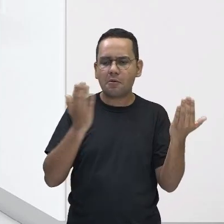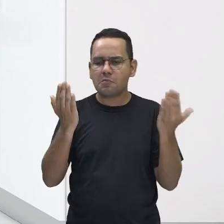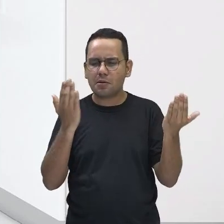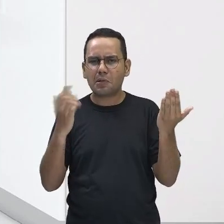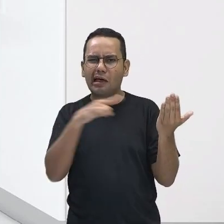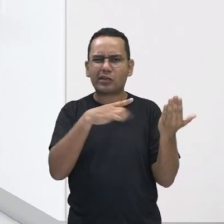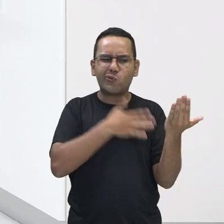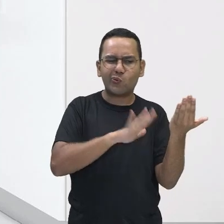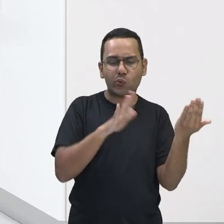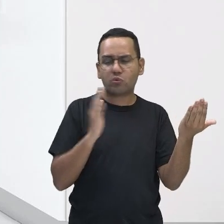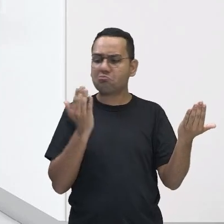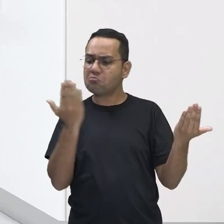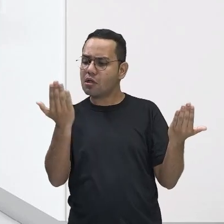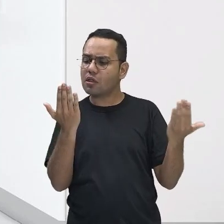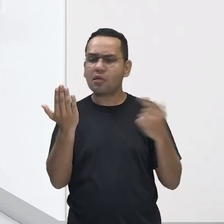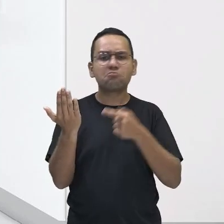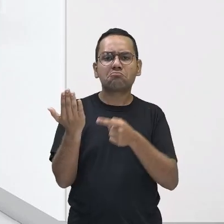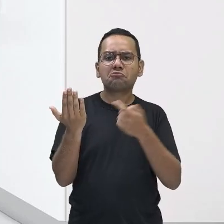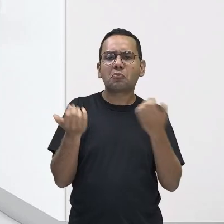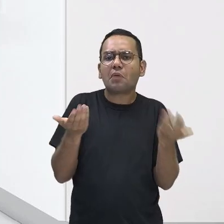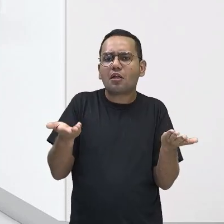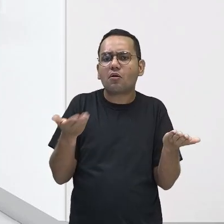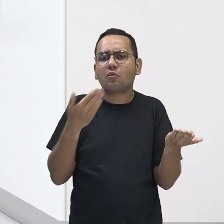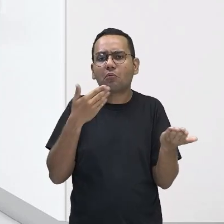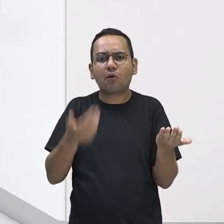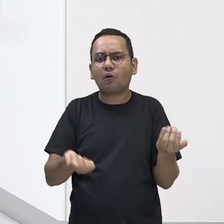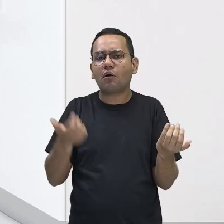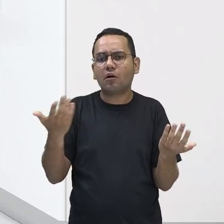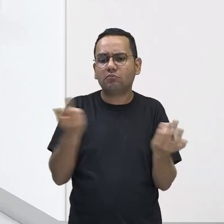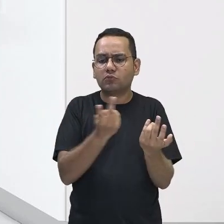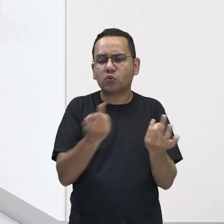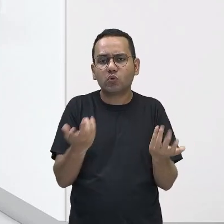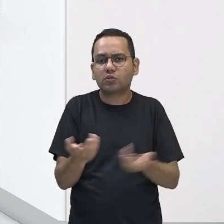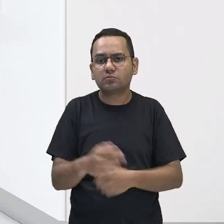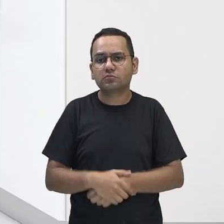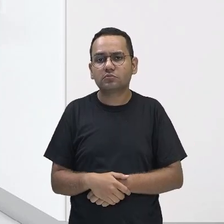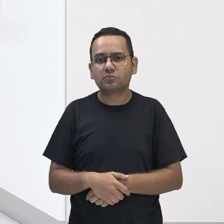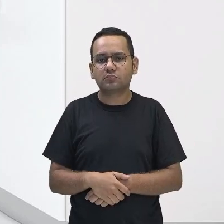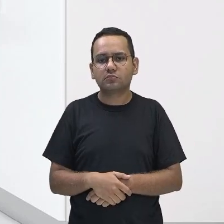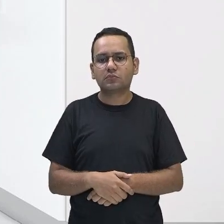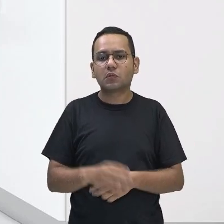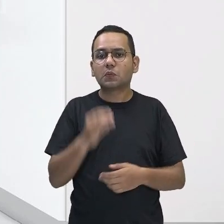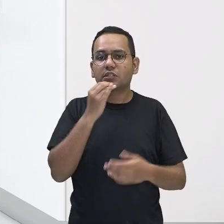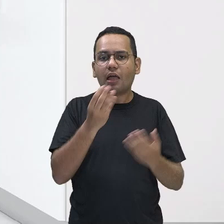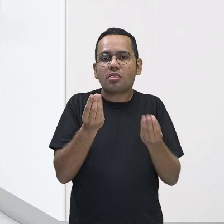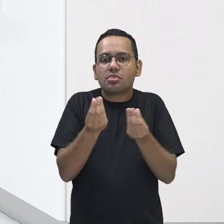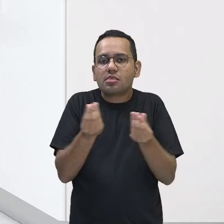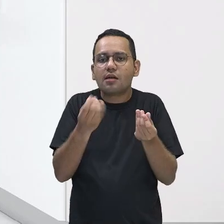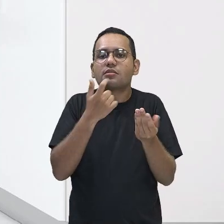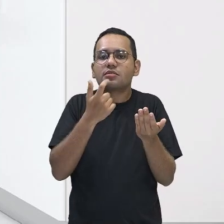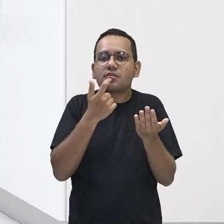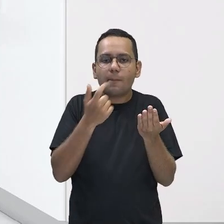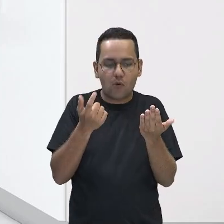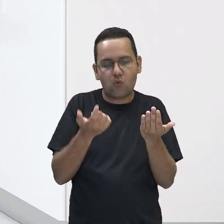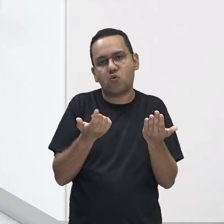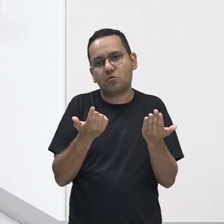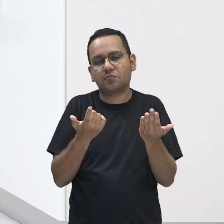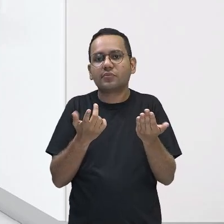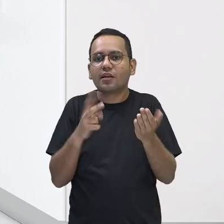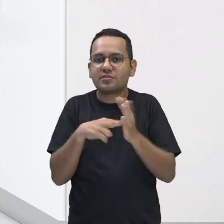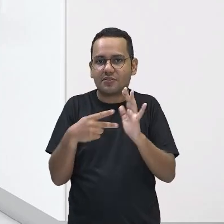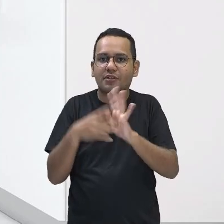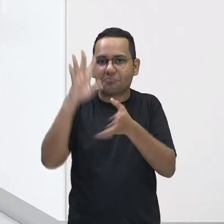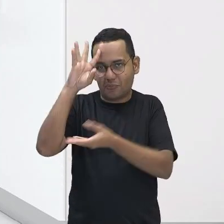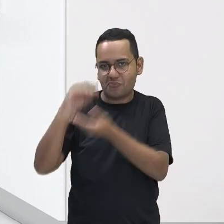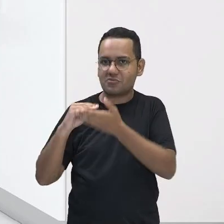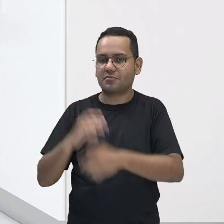melhor aspecto, sabor, né? Por exemplo, isso são as conclusões. E